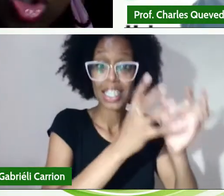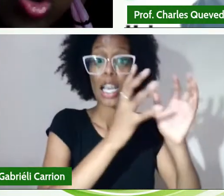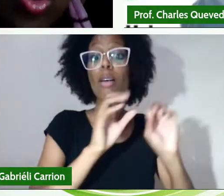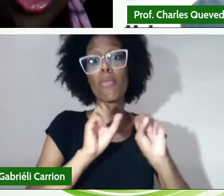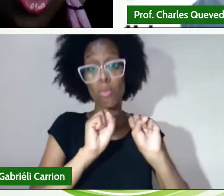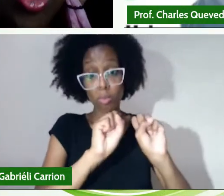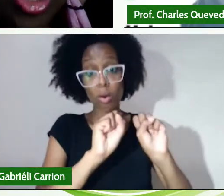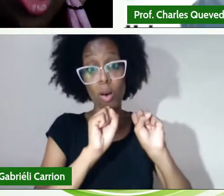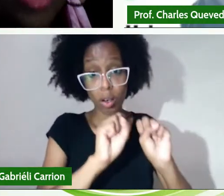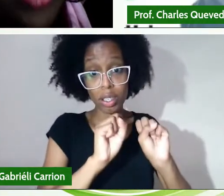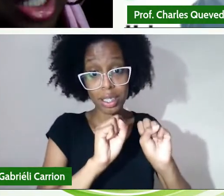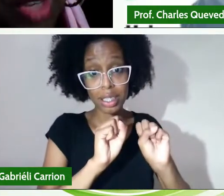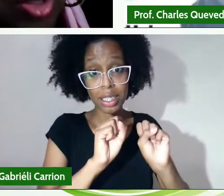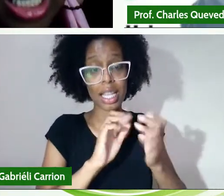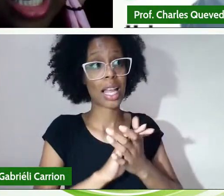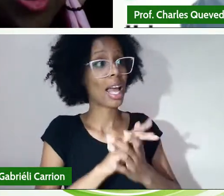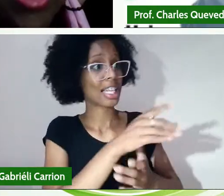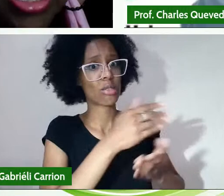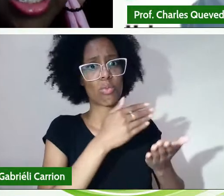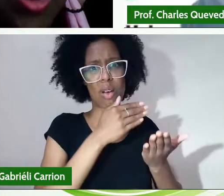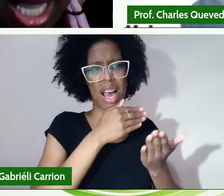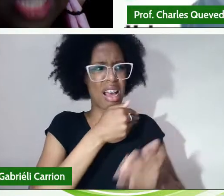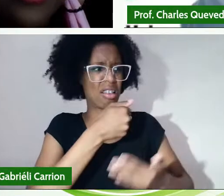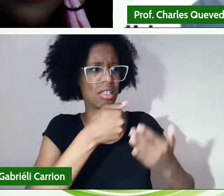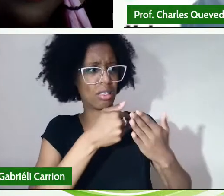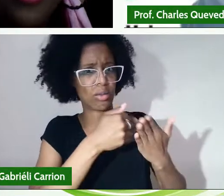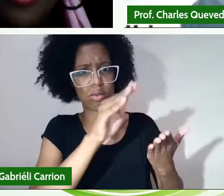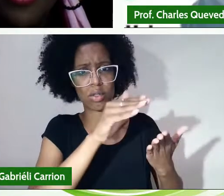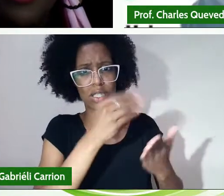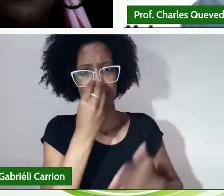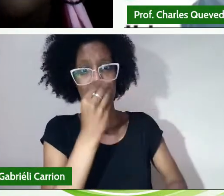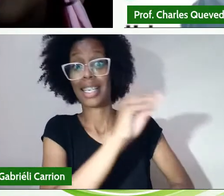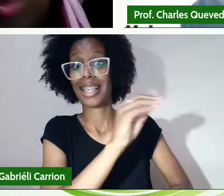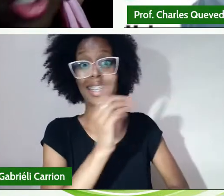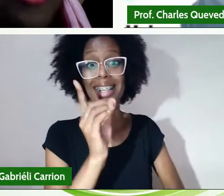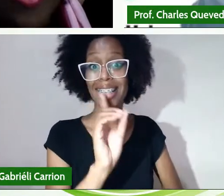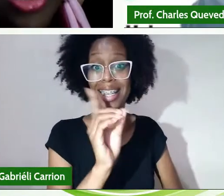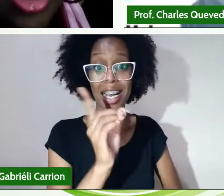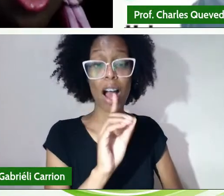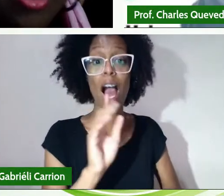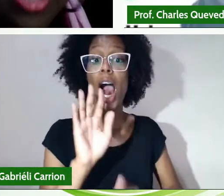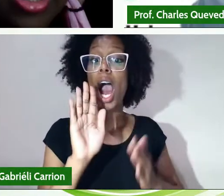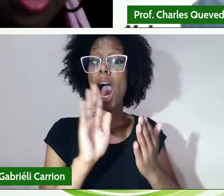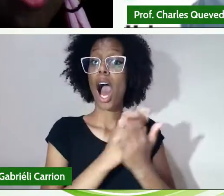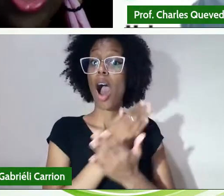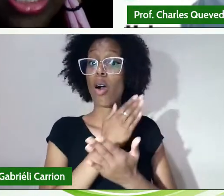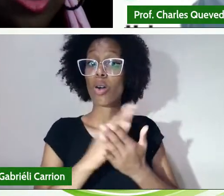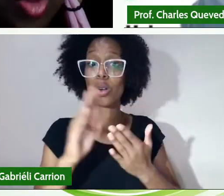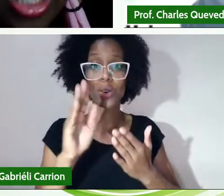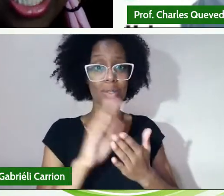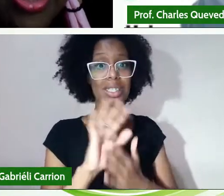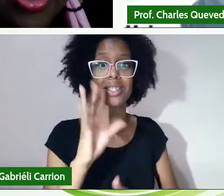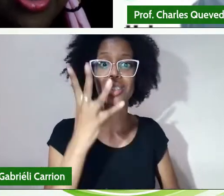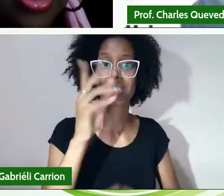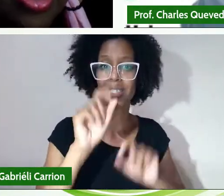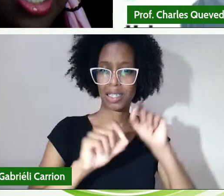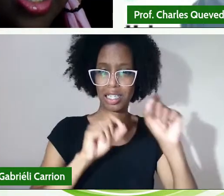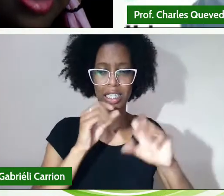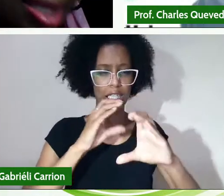isso, eu não excluo essa estudante. Mas, muitas vezes, o que acaba acontecendo quando a gente falou na questão da comunicação